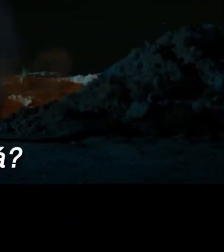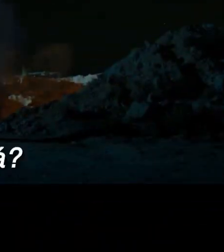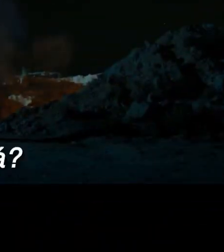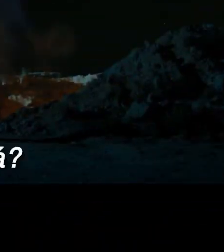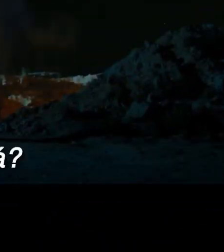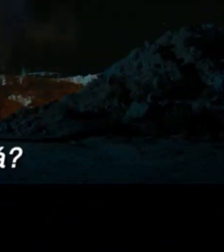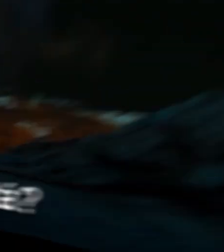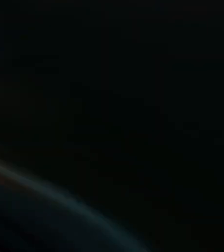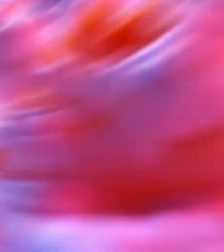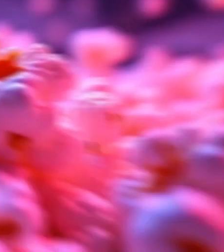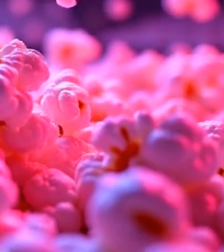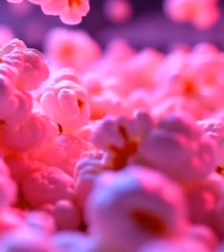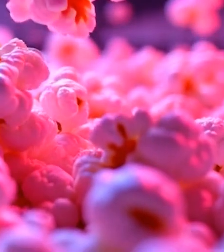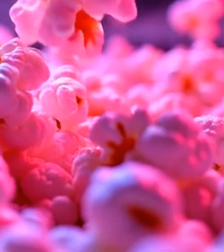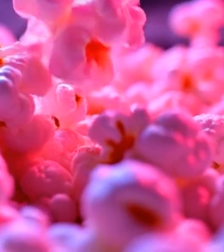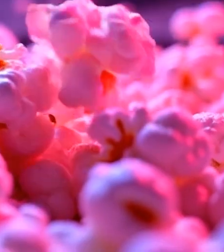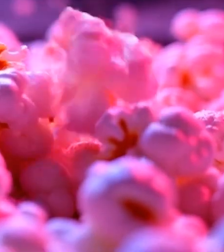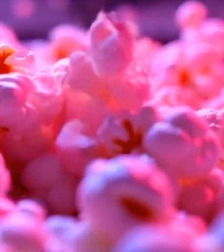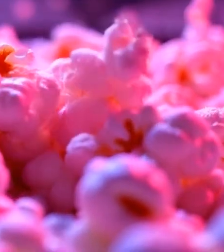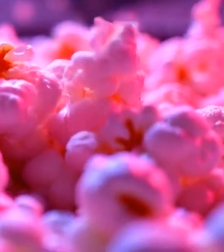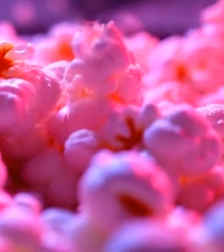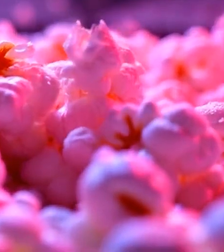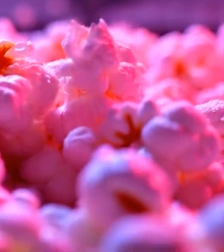You'll never fall in love, okay?